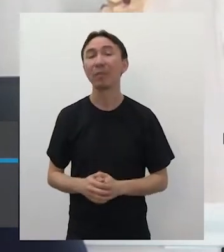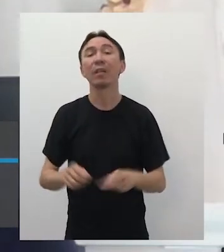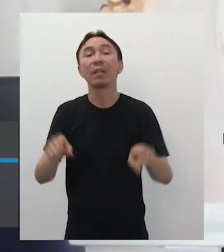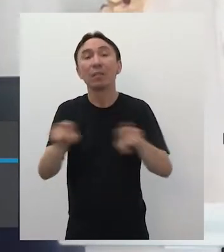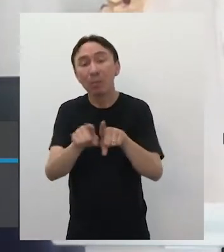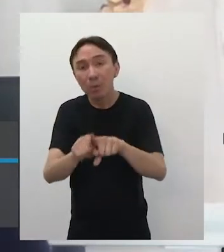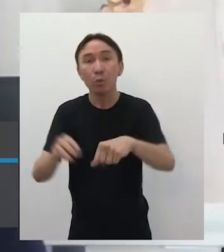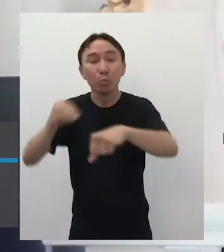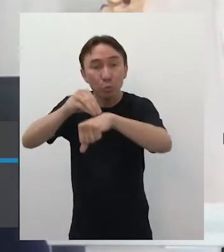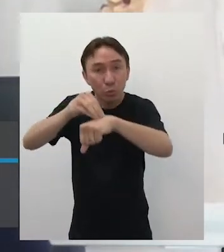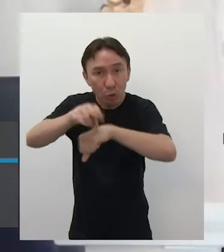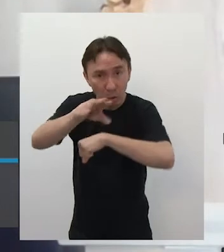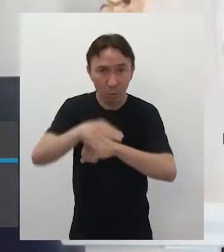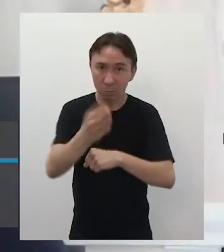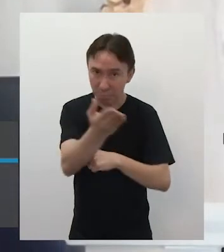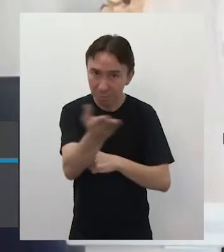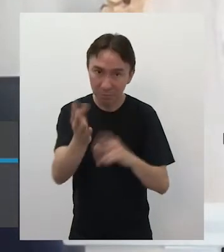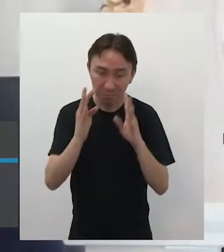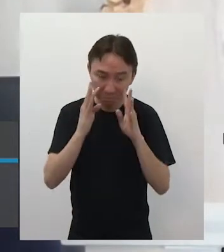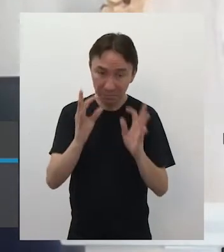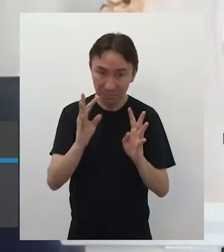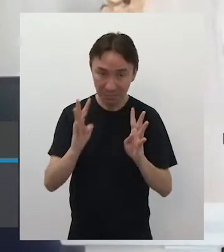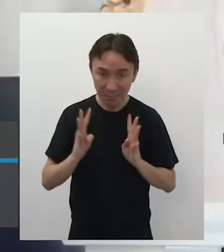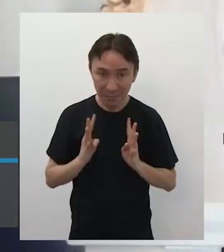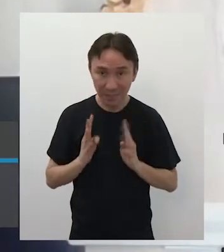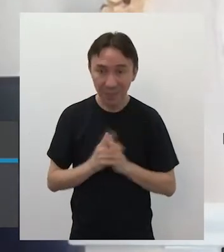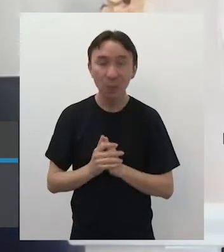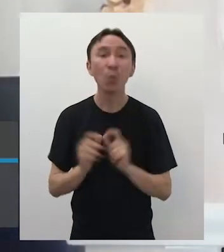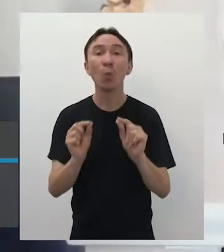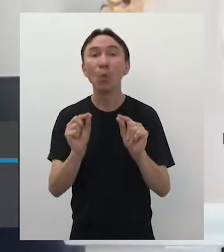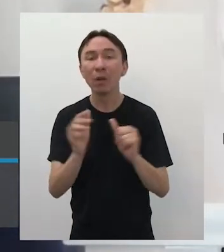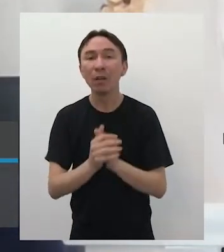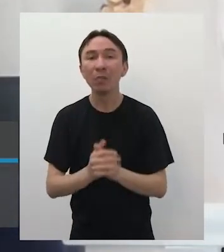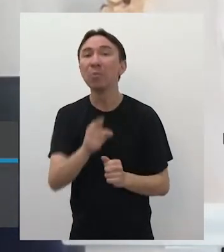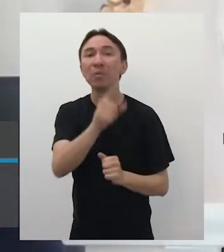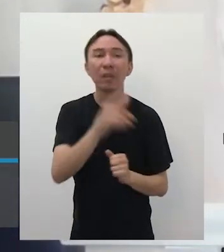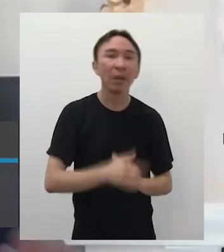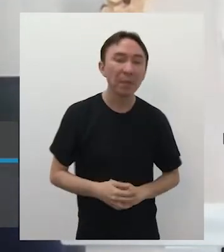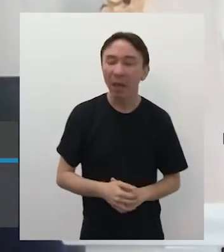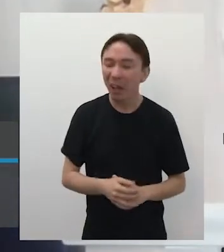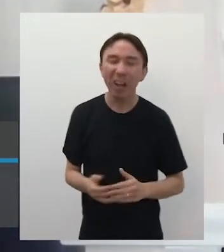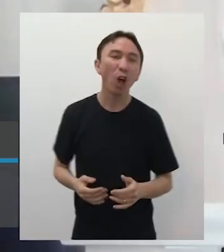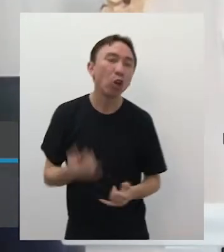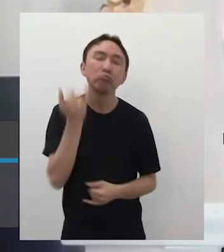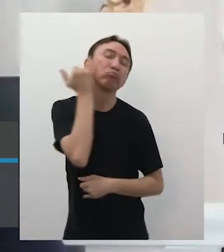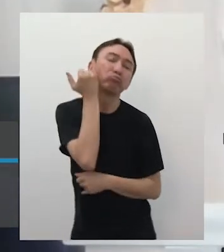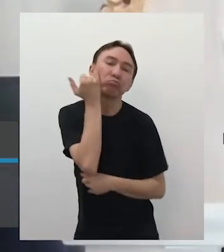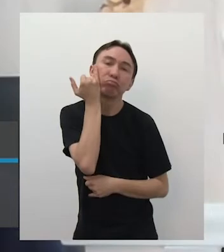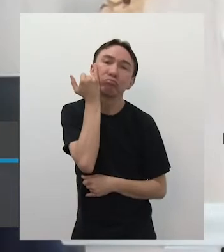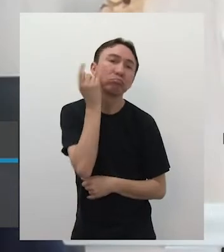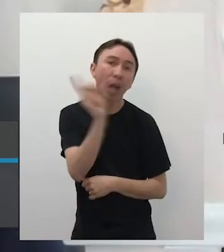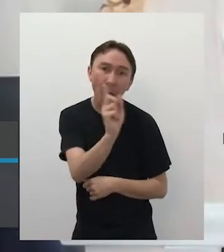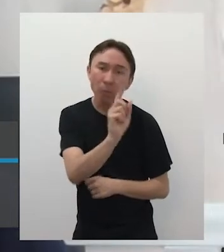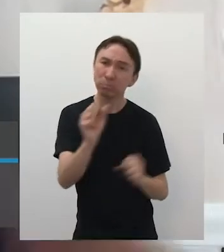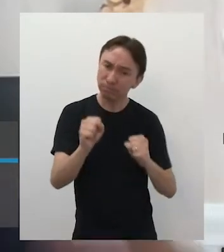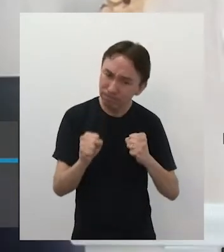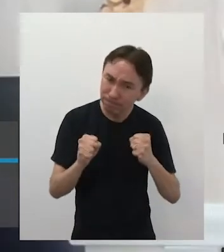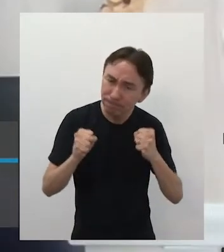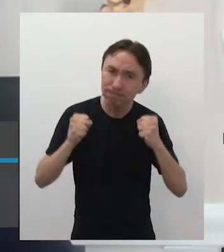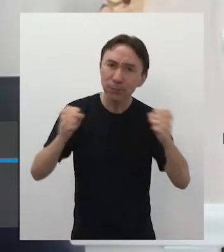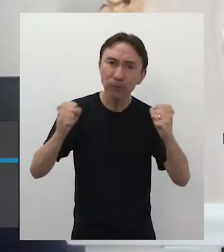somos professores por falta de opção. Esse é o nosso ofício, é o nosso trabalho e que estamos desenvolvendo muito bem,